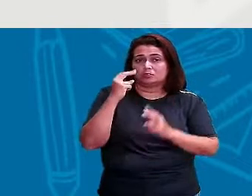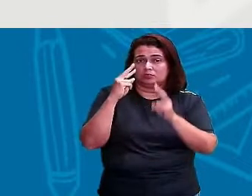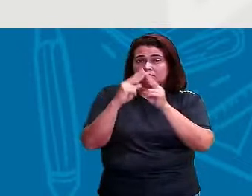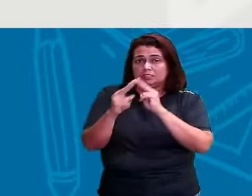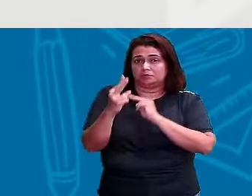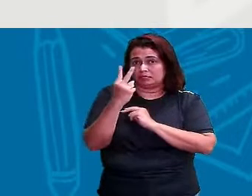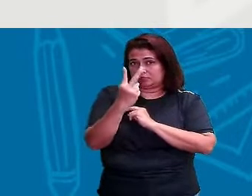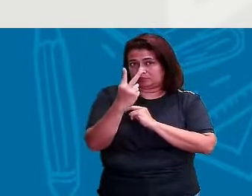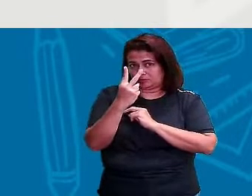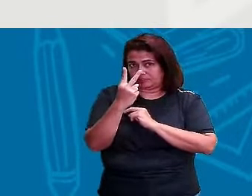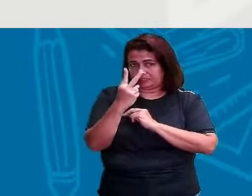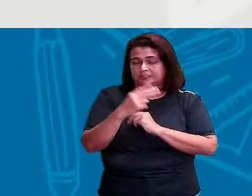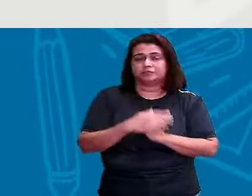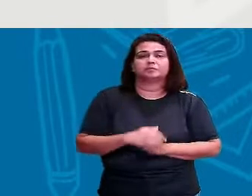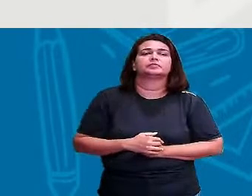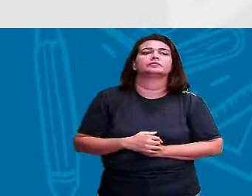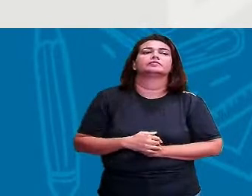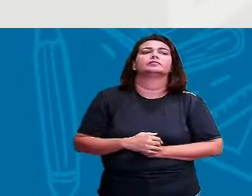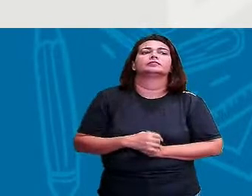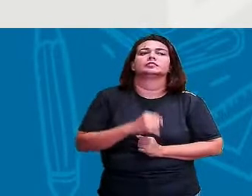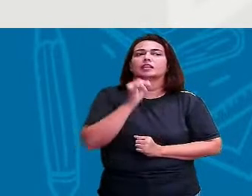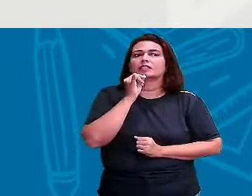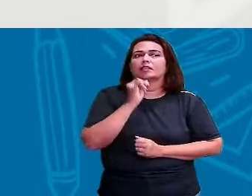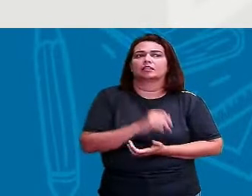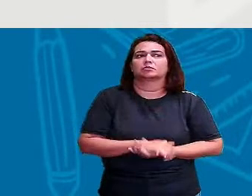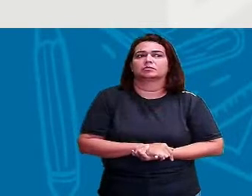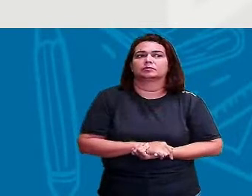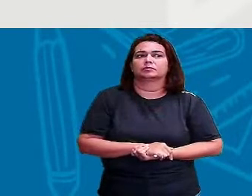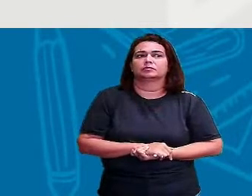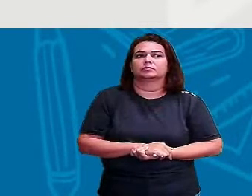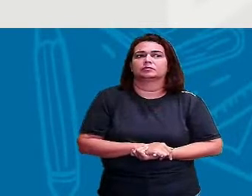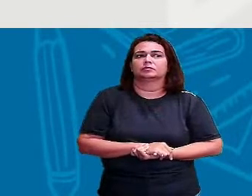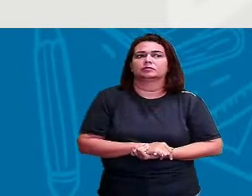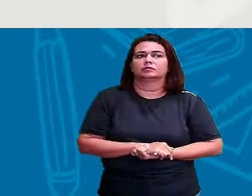consigo formar um número par, tá certo? Deixa eu ver.